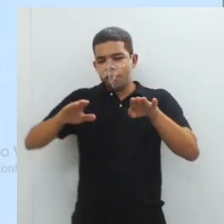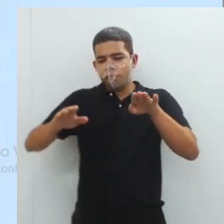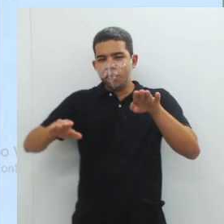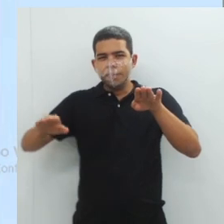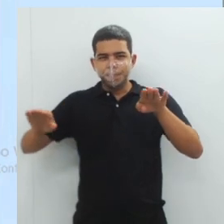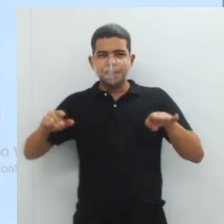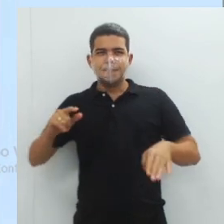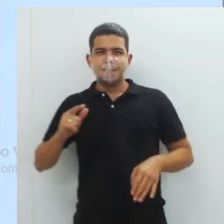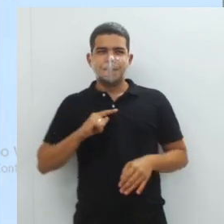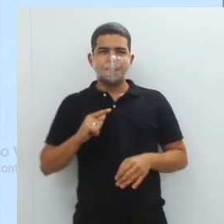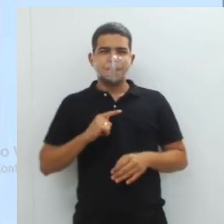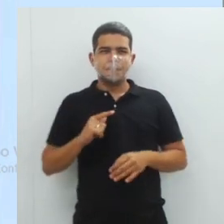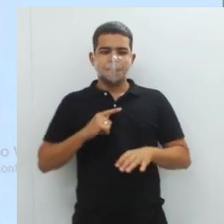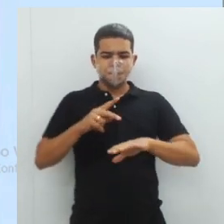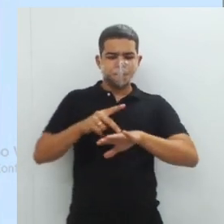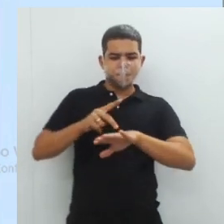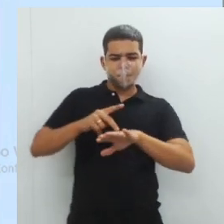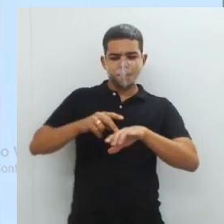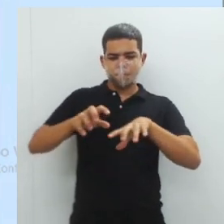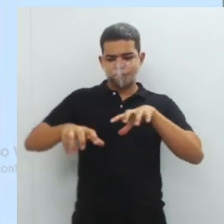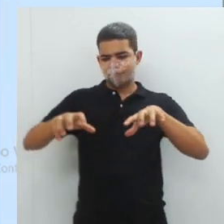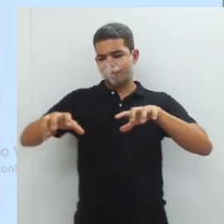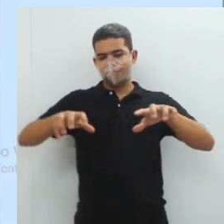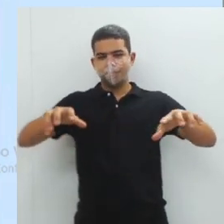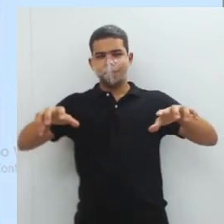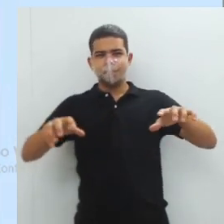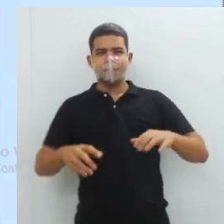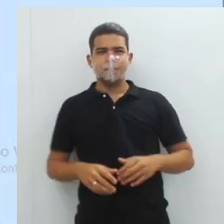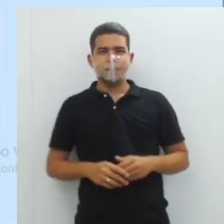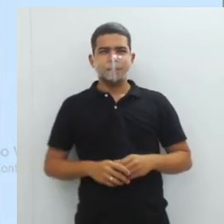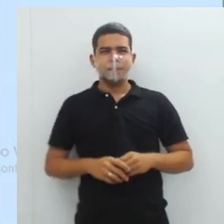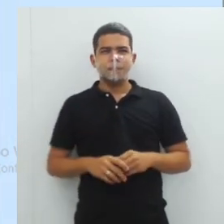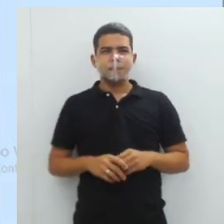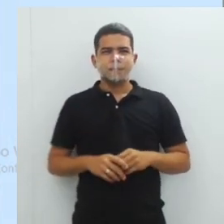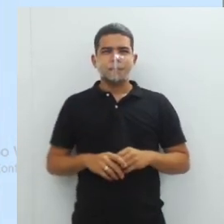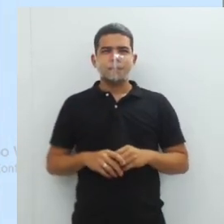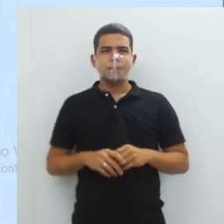sobre grandes pedras, camadas de pedras que tem uma grande extensão.